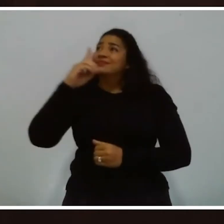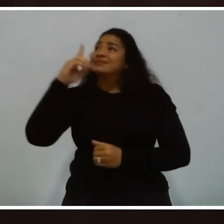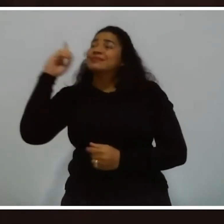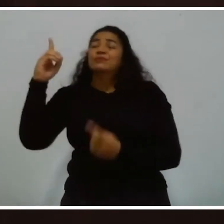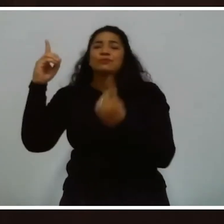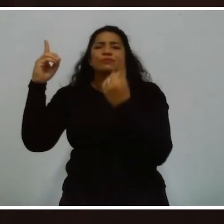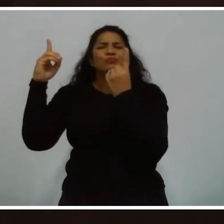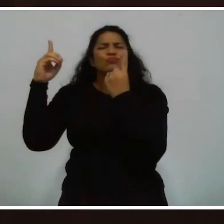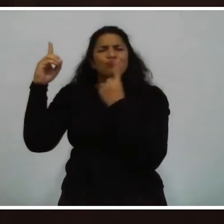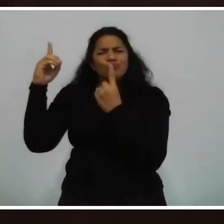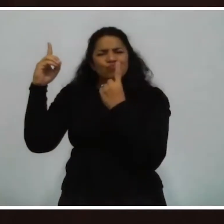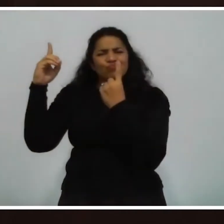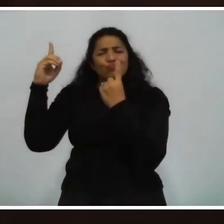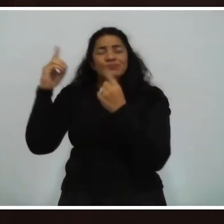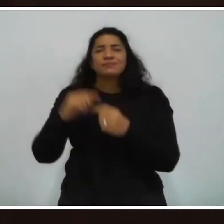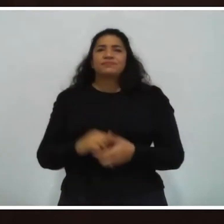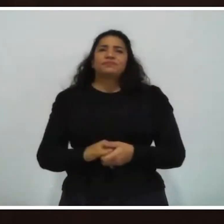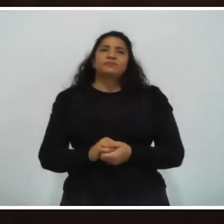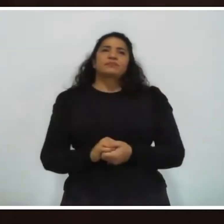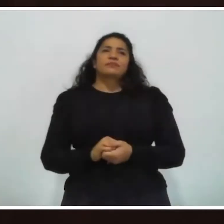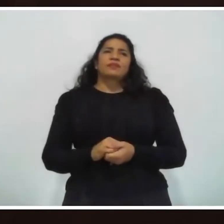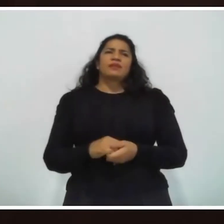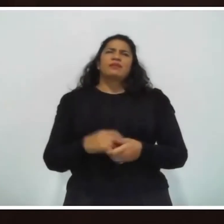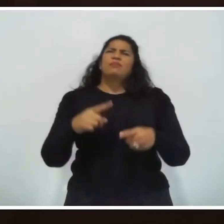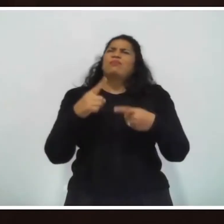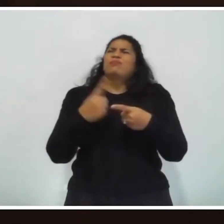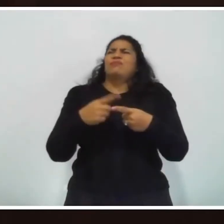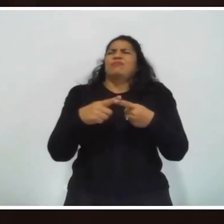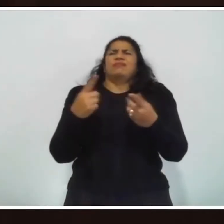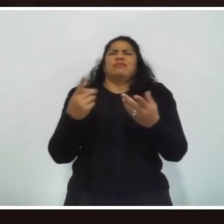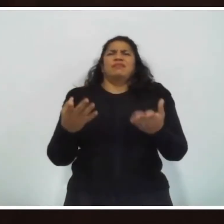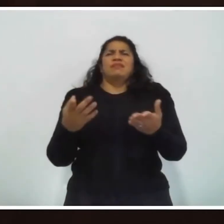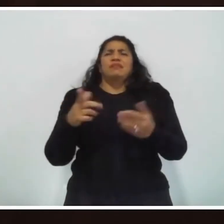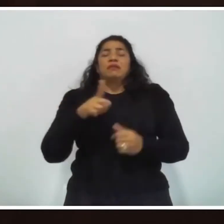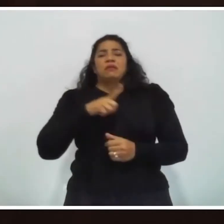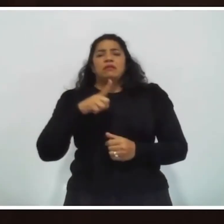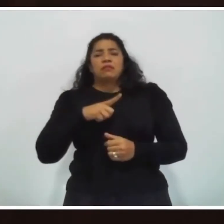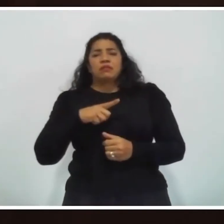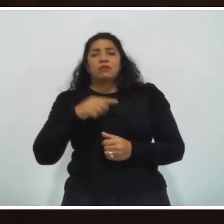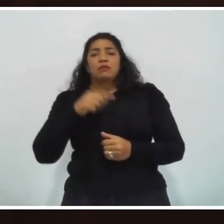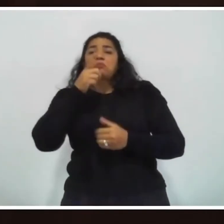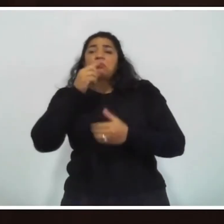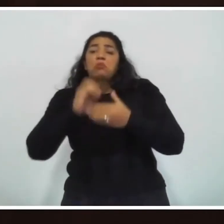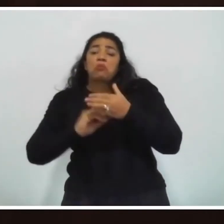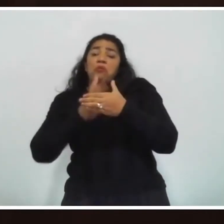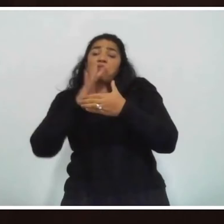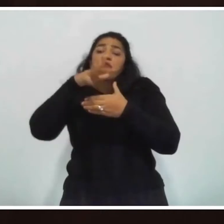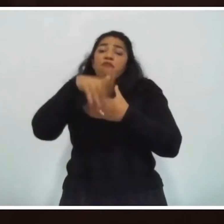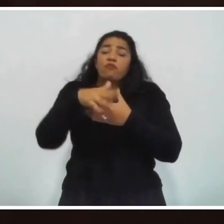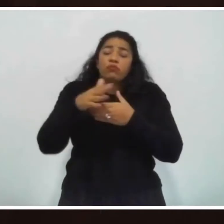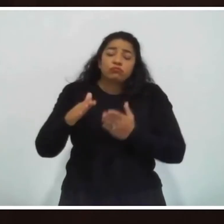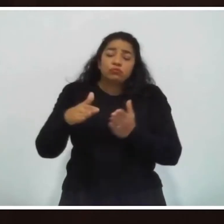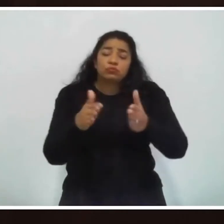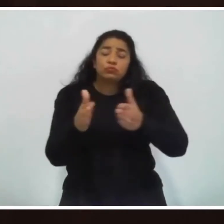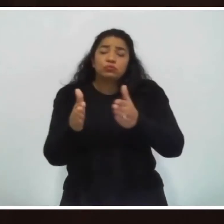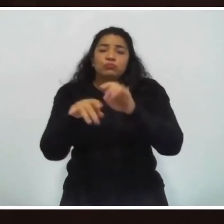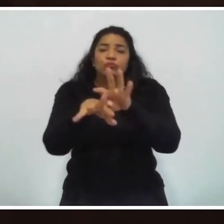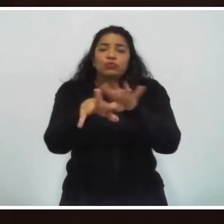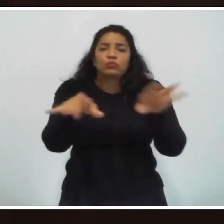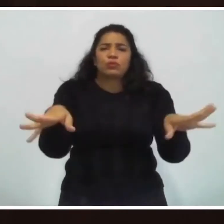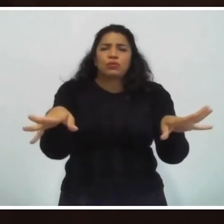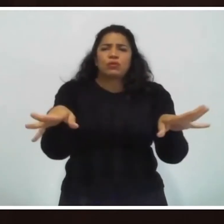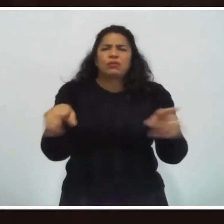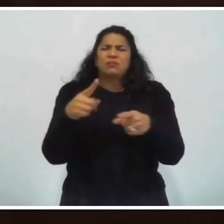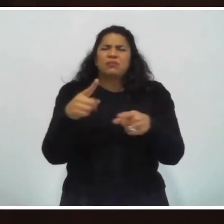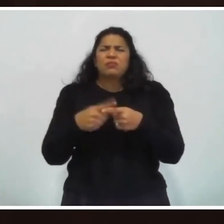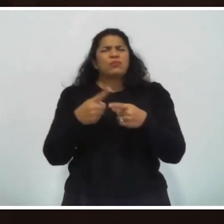Mas por que a questão do manancial, da fonte e o ribeiro? É para chegar, fazer essa água chegar até